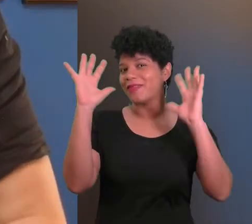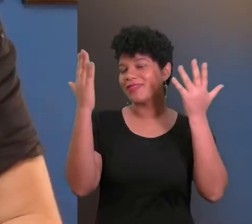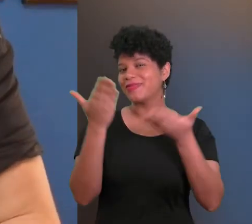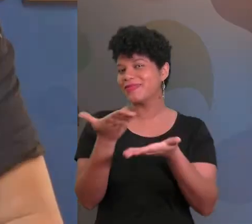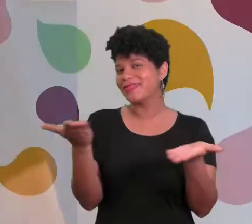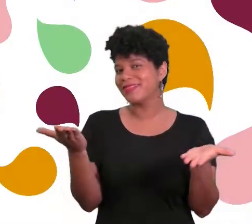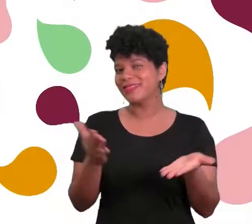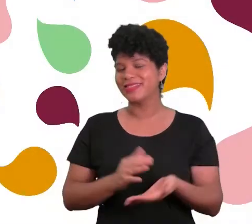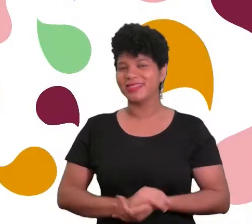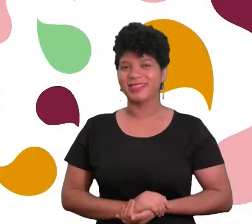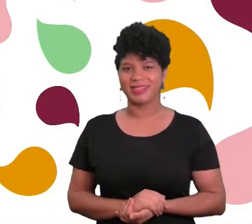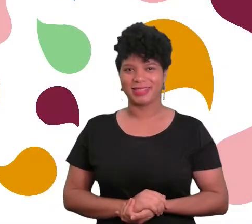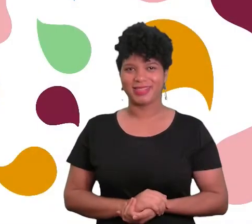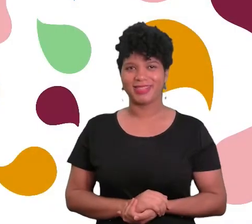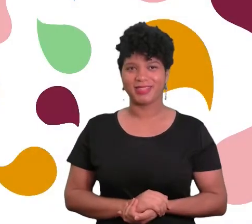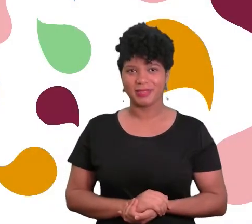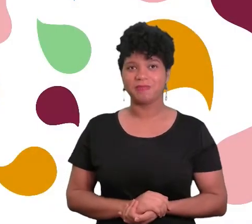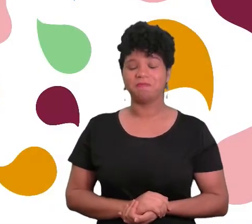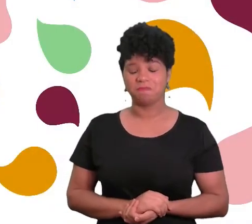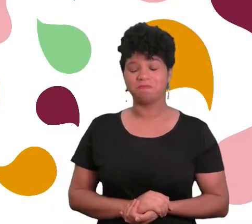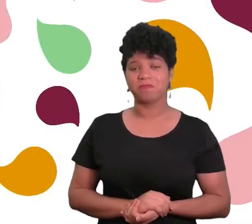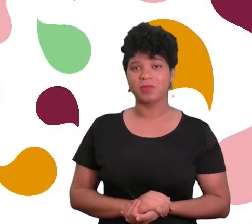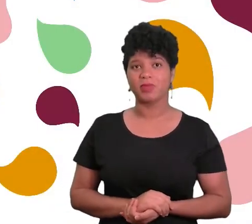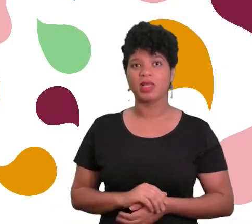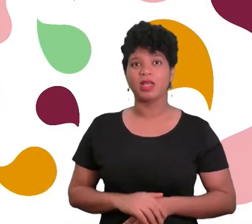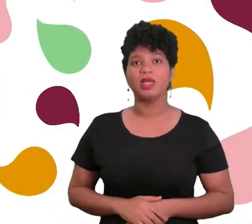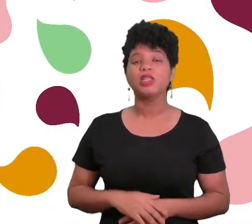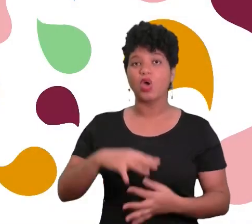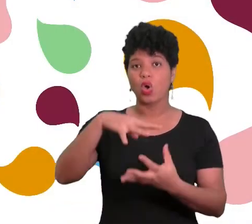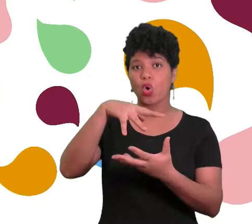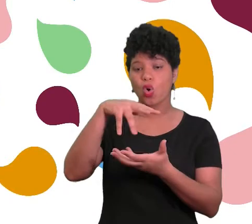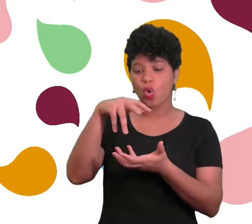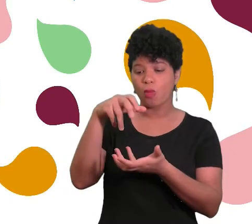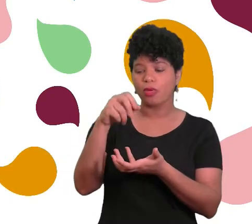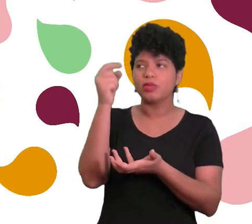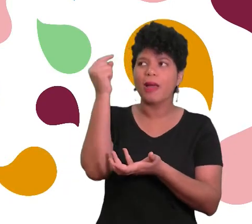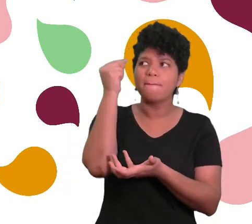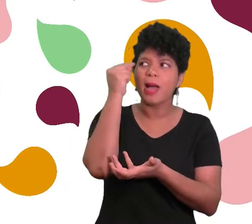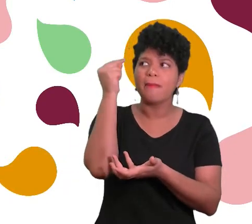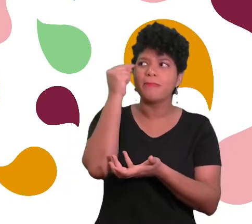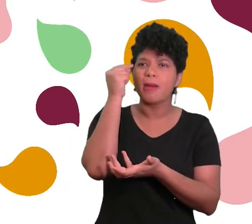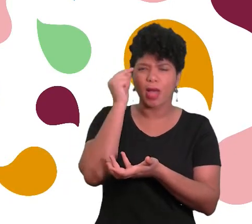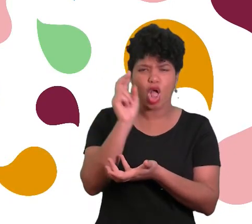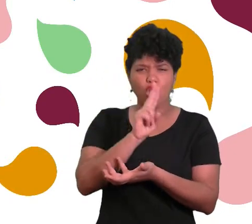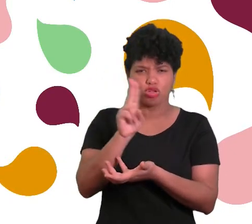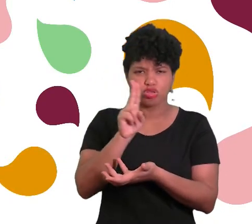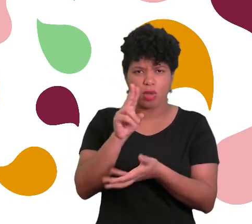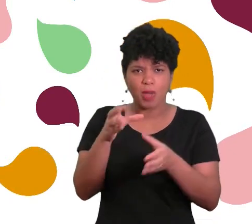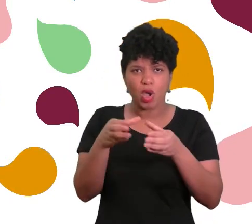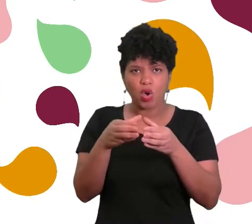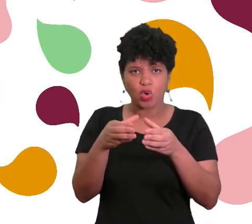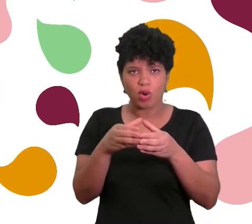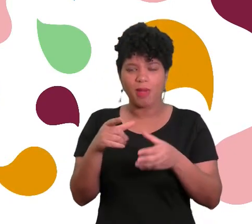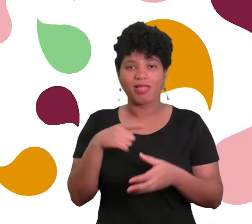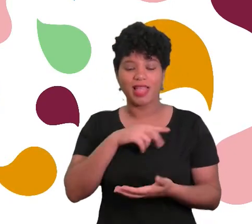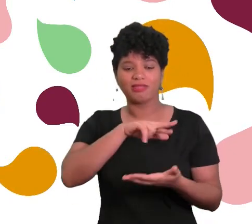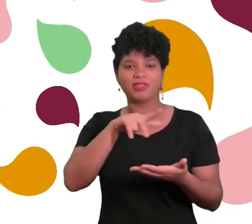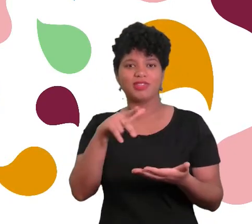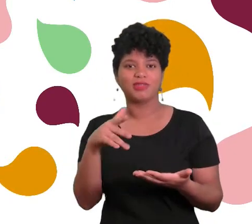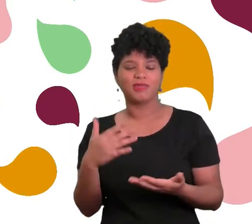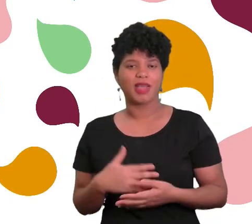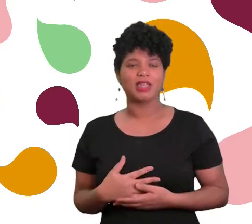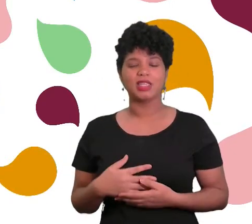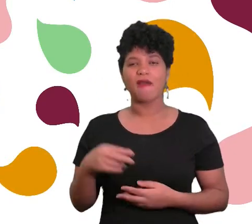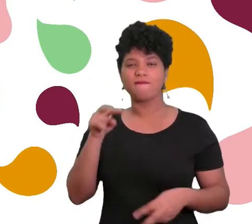todos. E o Mundo Pensante é um espaço cultural paulistano que integra eventos de artes visuais, artes do